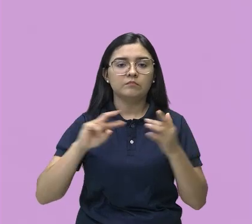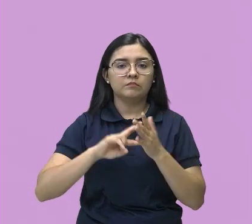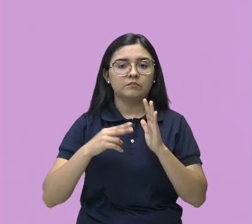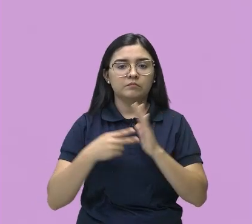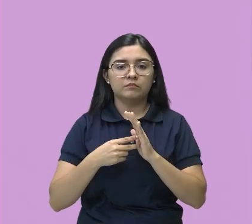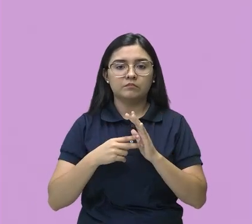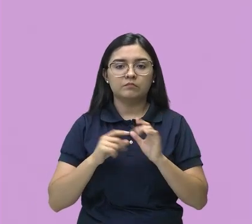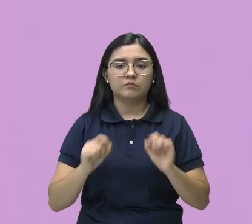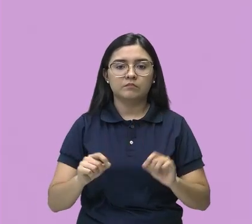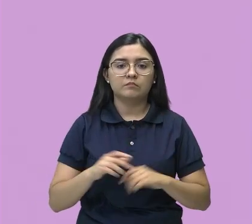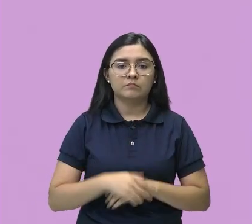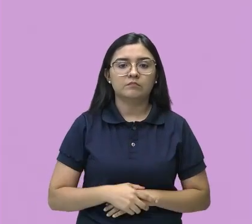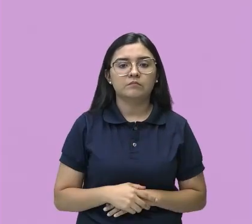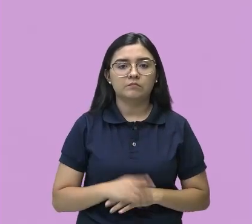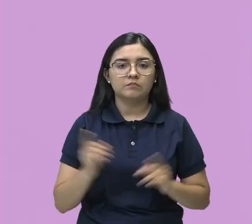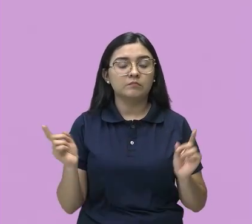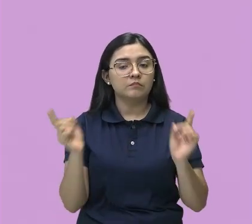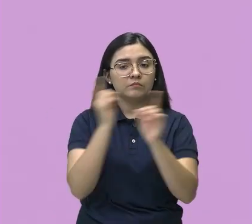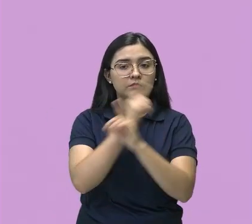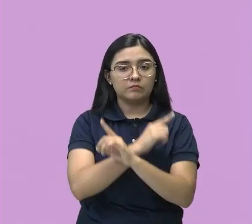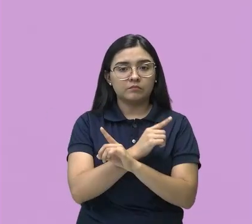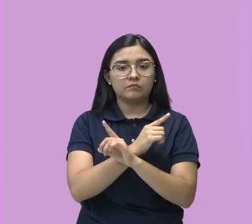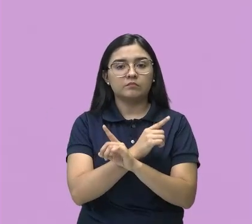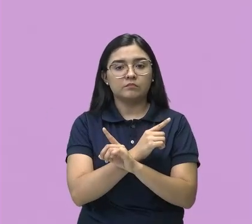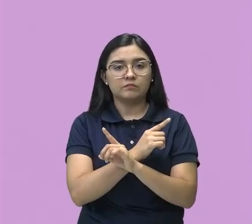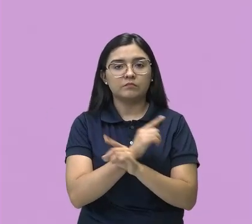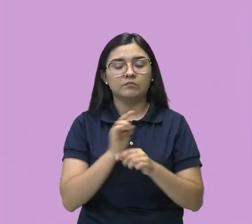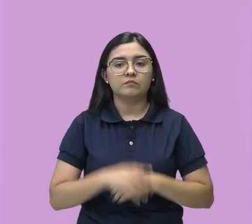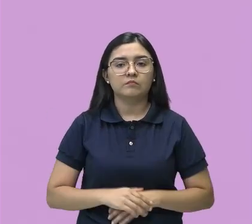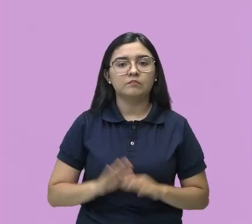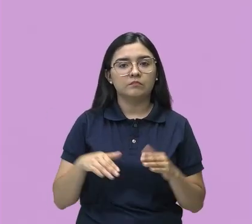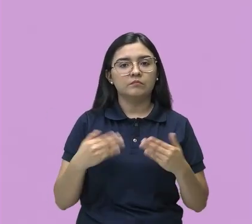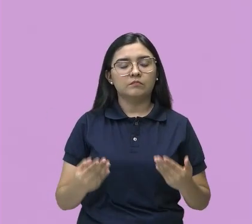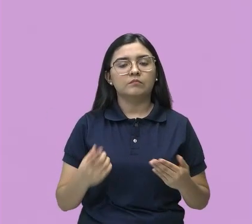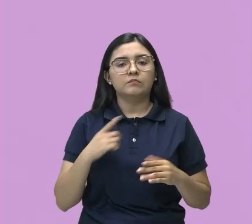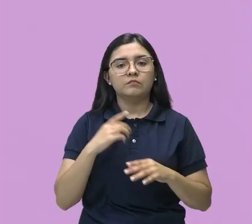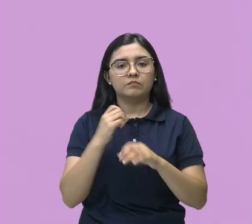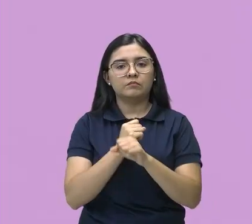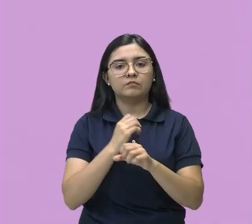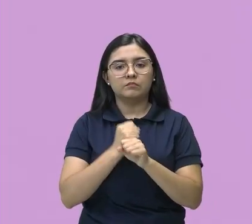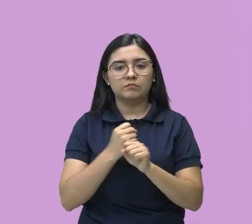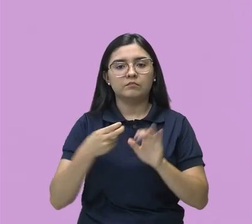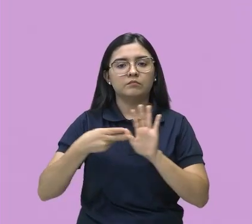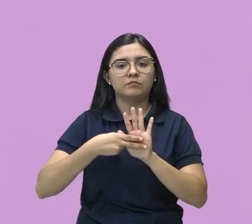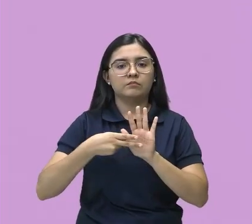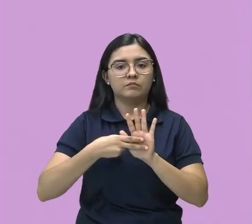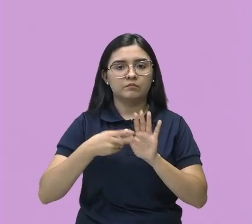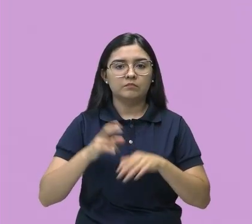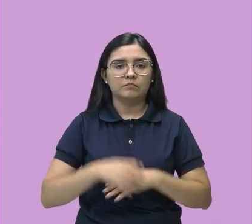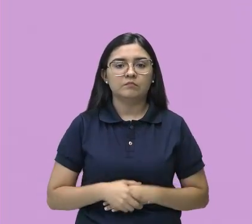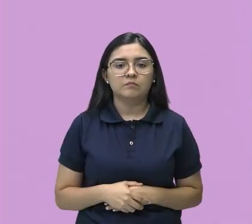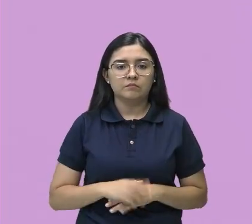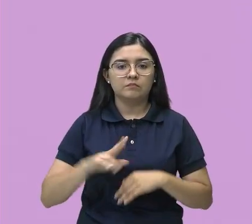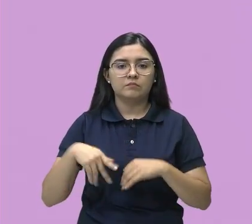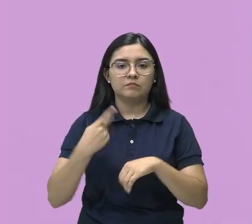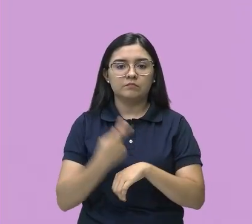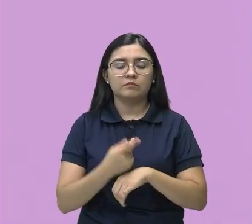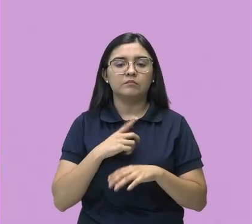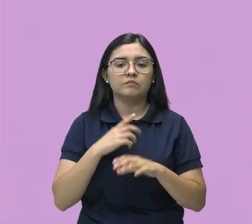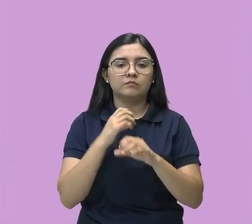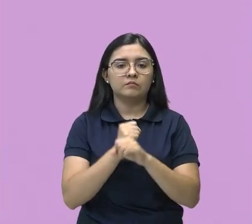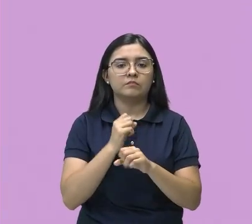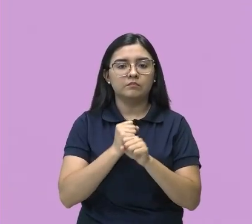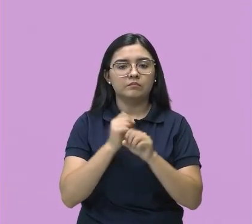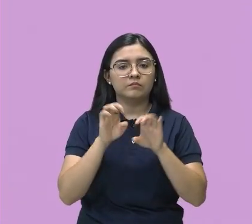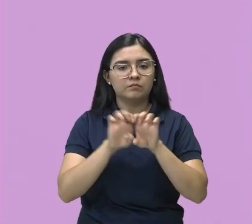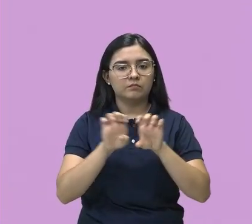significa que são grandezas inversamente proporcionais. Então, você multiplica em forma de igual. E depois é só resolver a